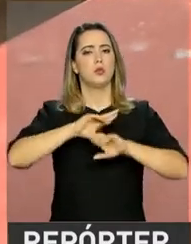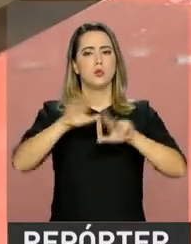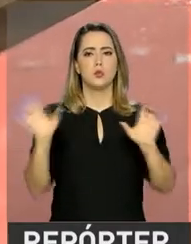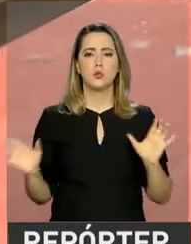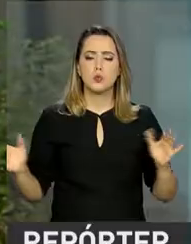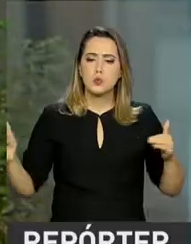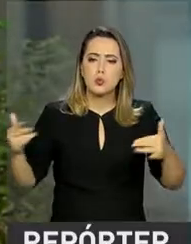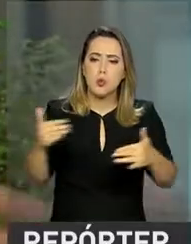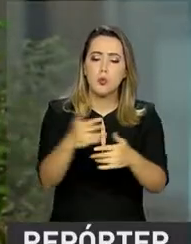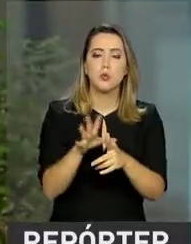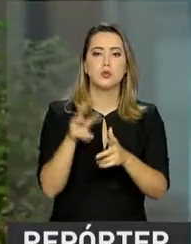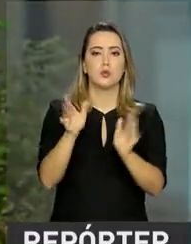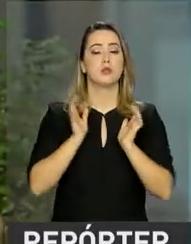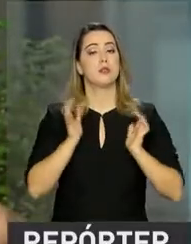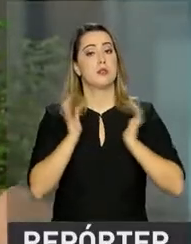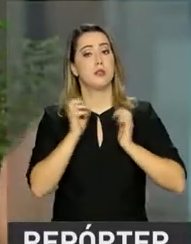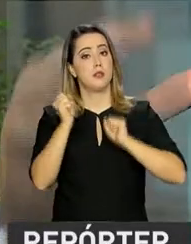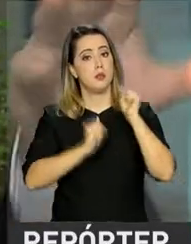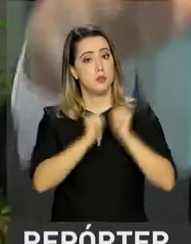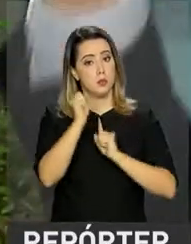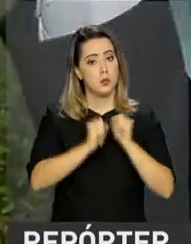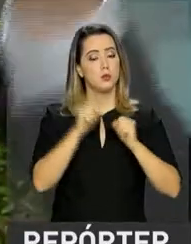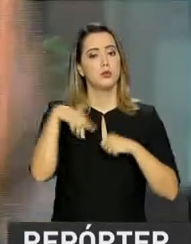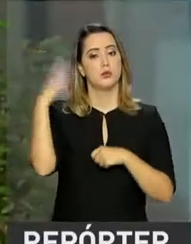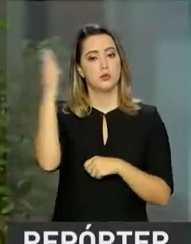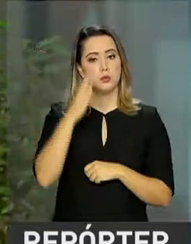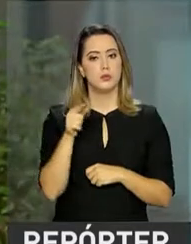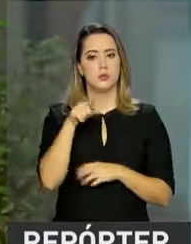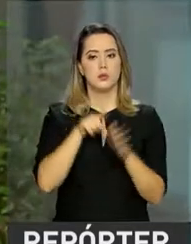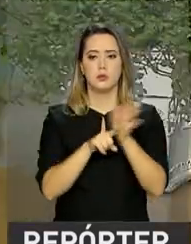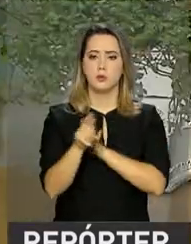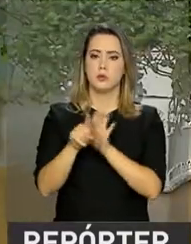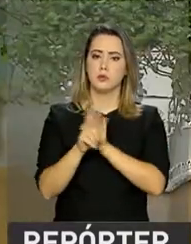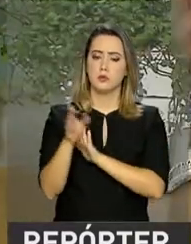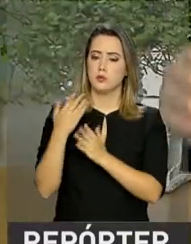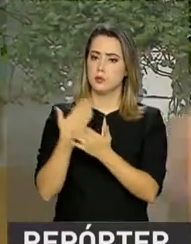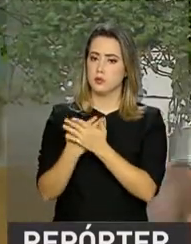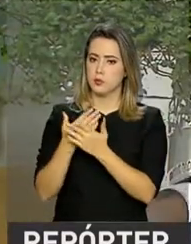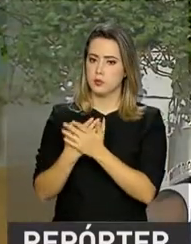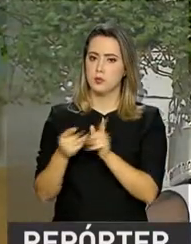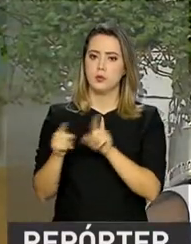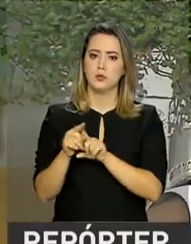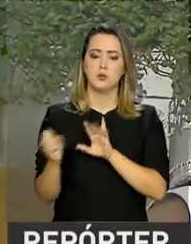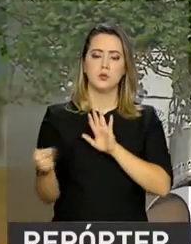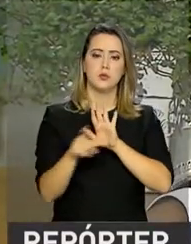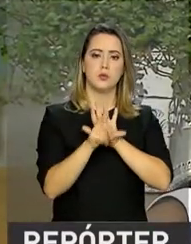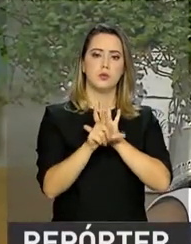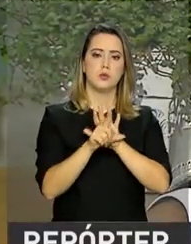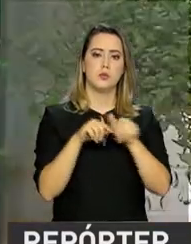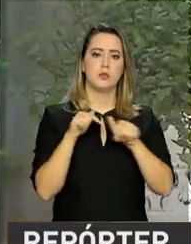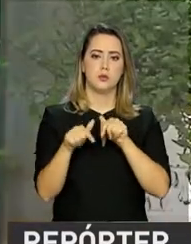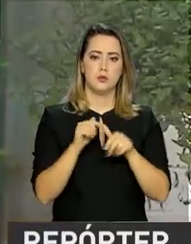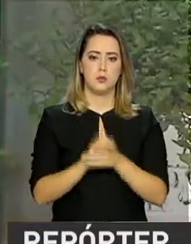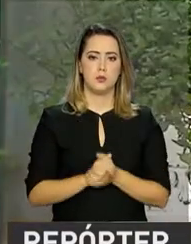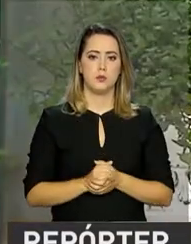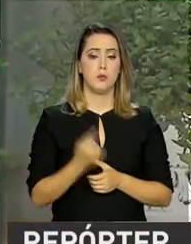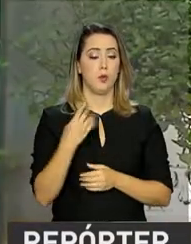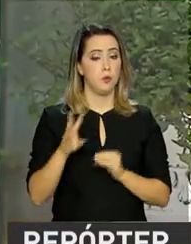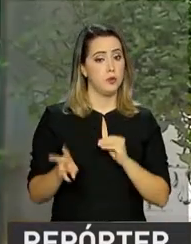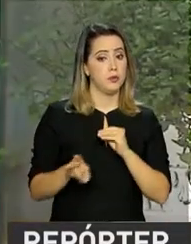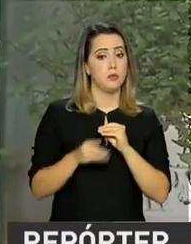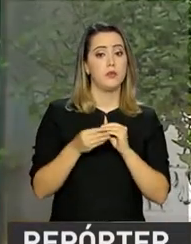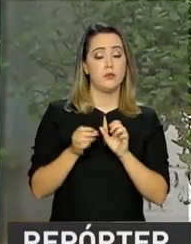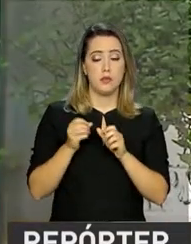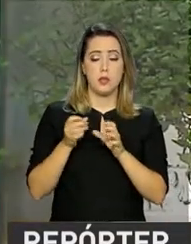produzidas no país. A conclusão é desse pesquisador, que coordenou um estudo sobre a reforma trabalhista. Uma vez implementada a